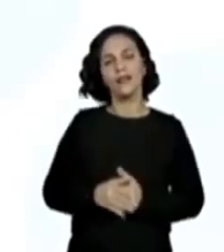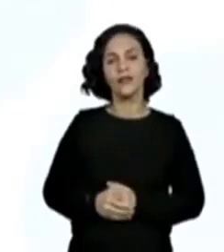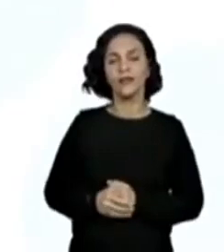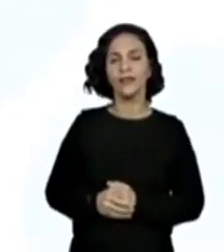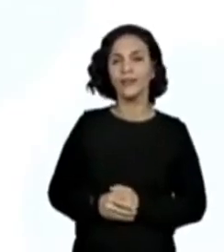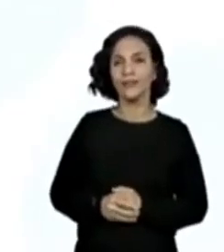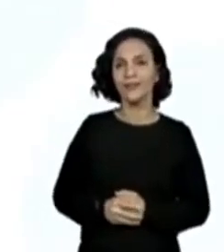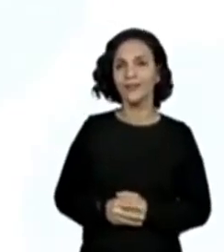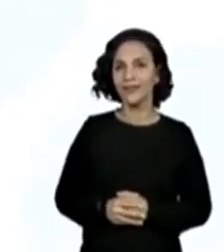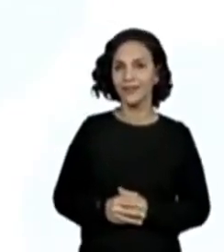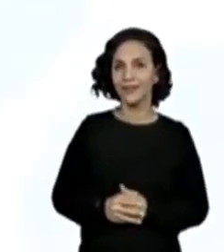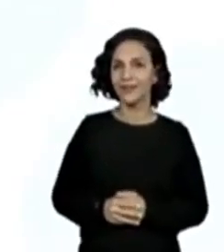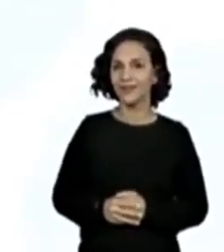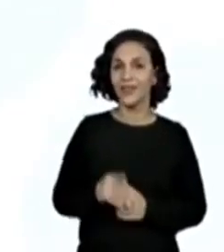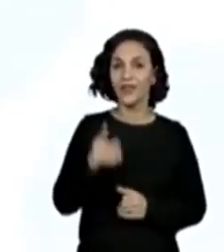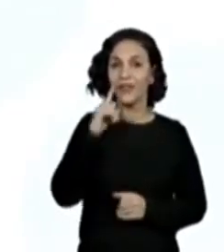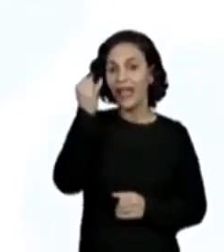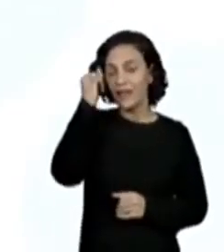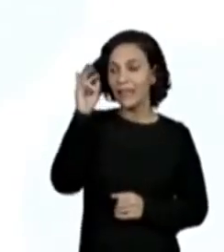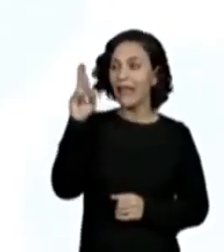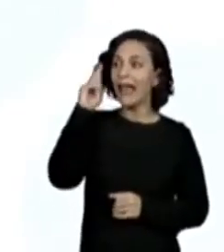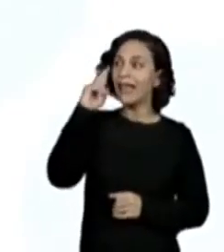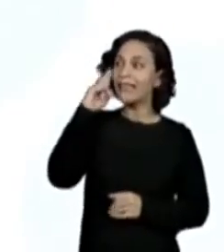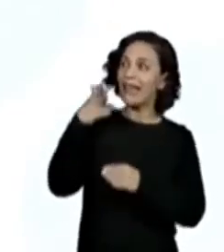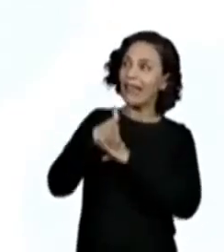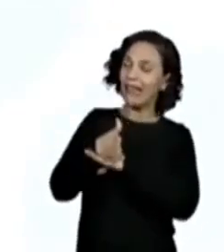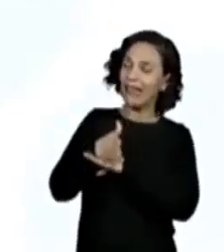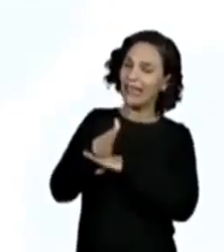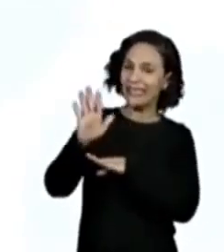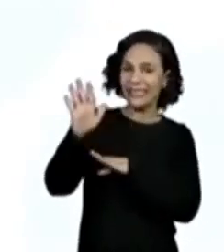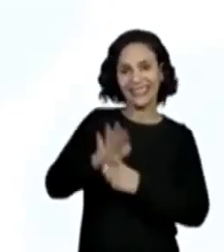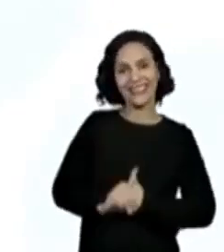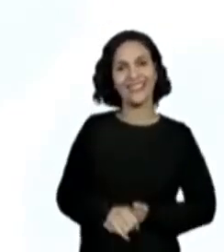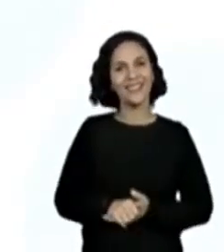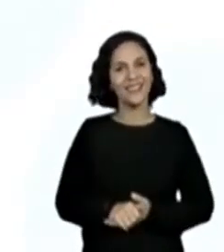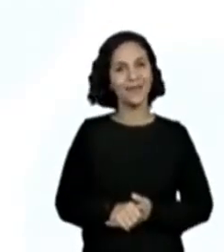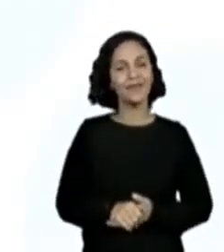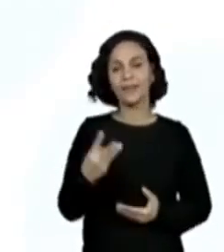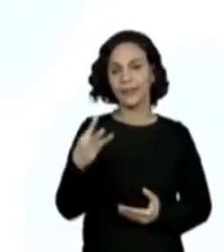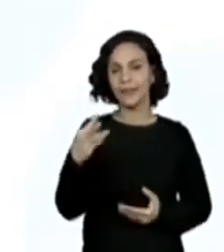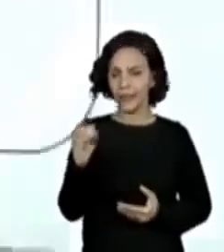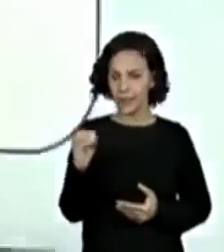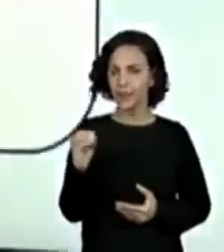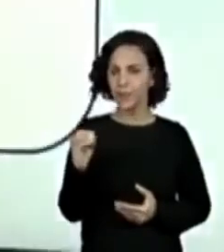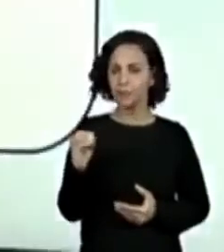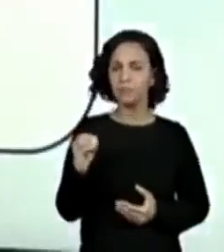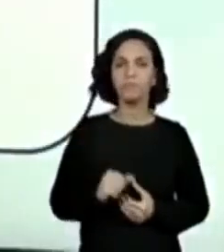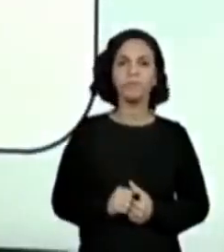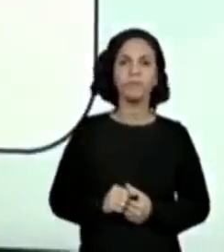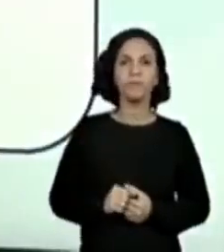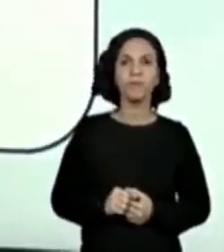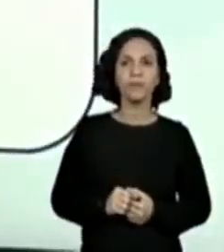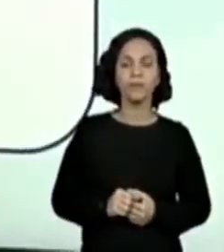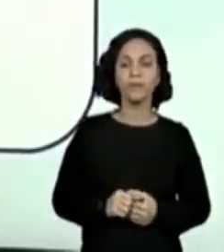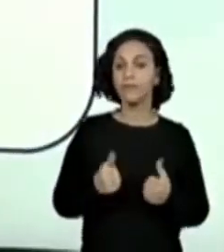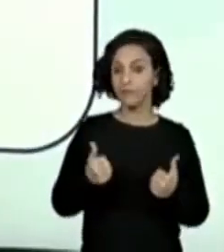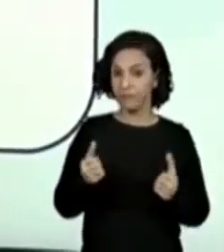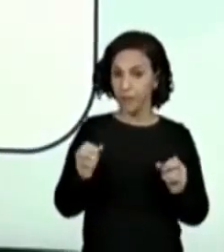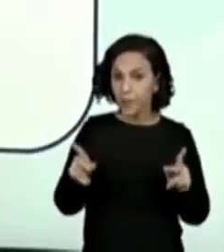Raíssa. Aqui. E deu 30. Olá. Tudo